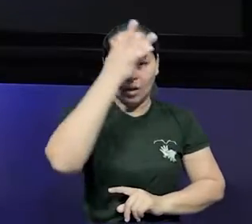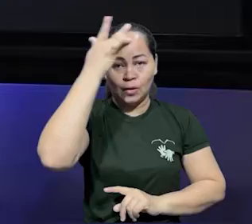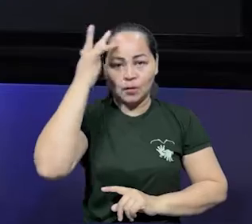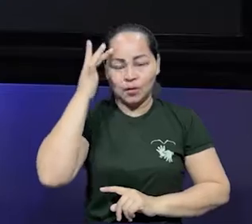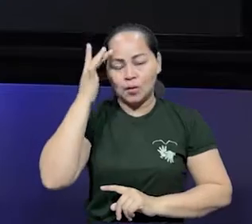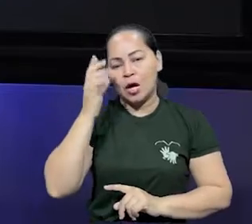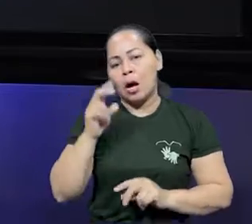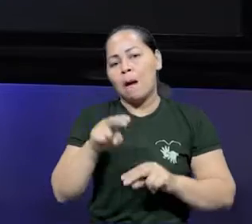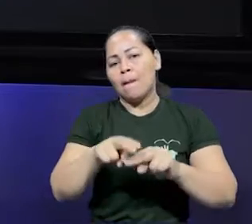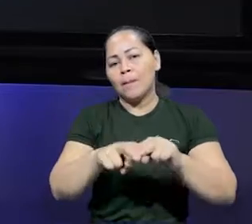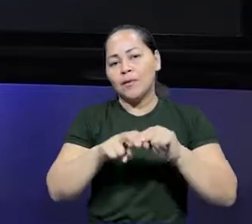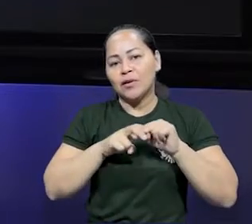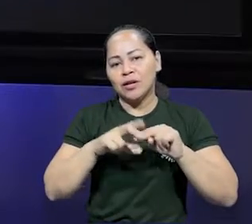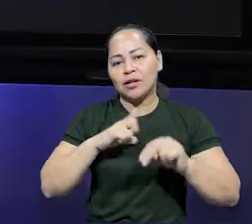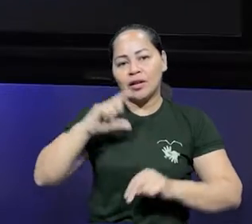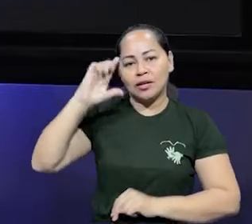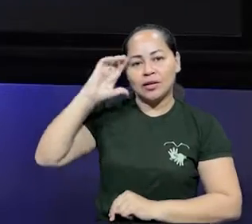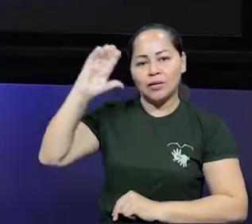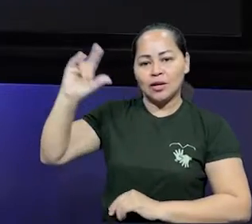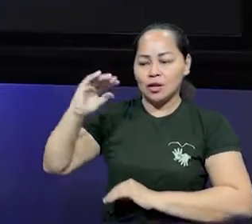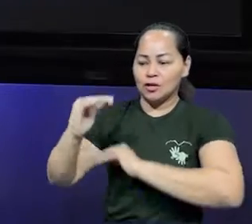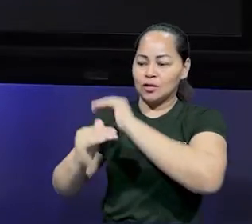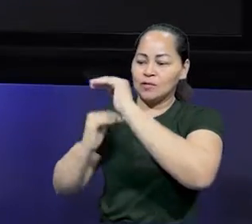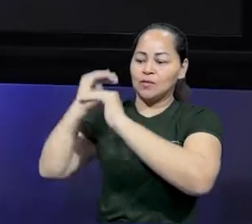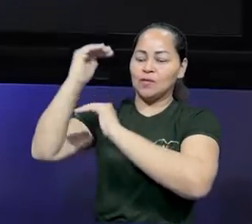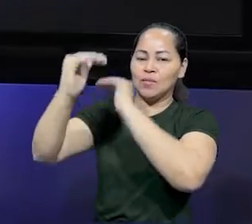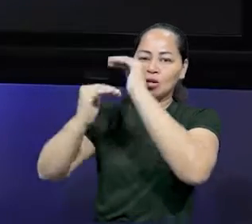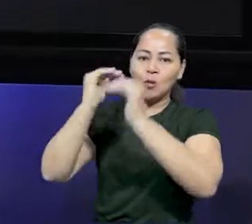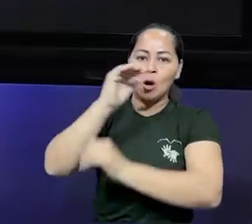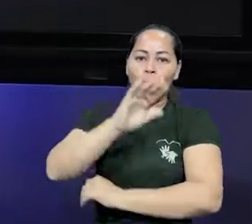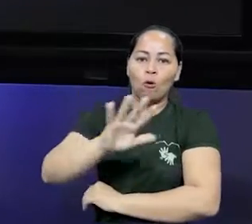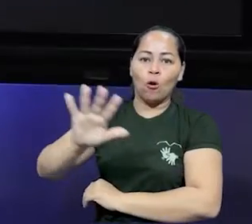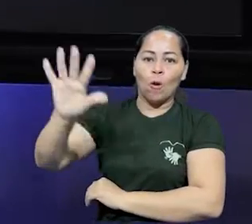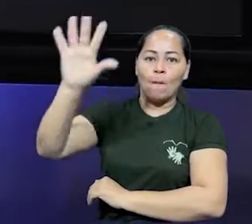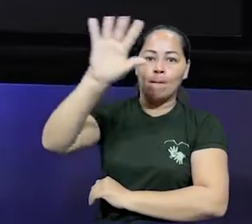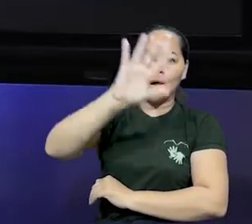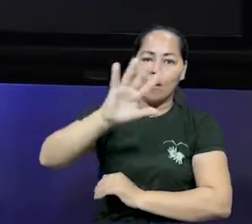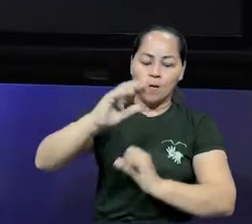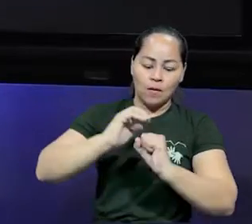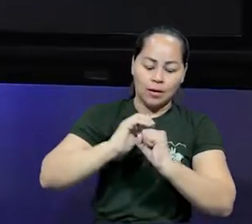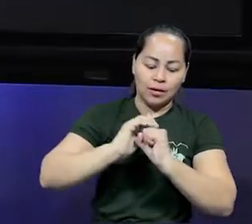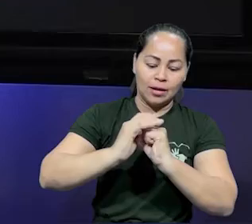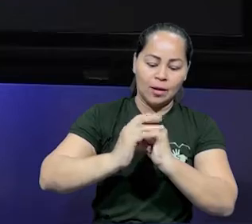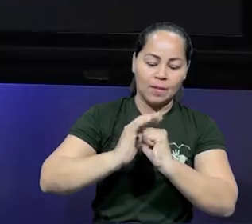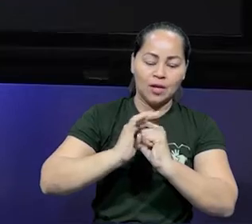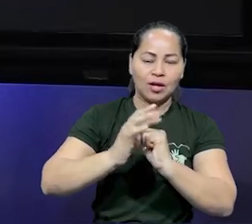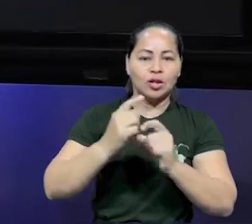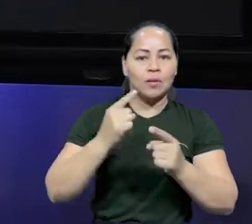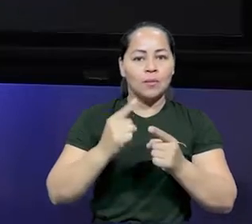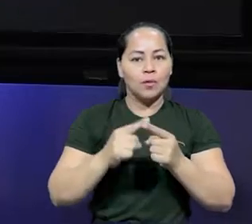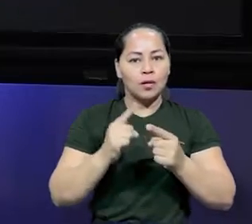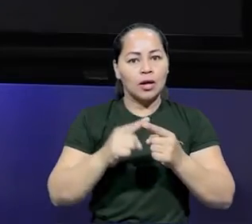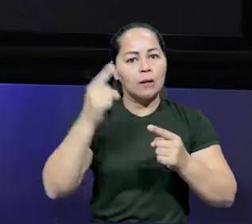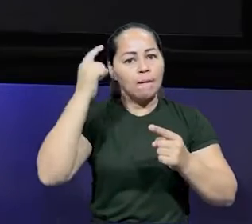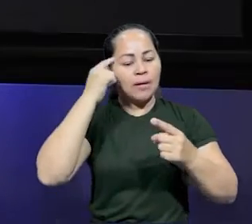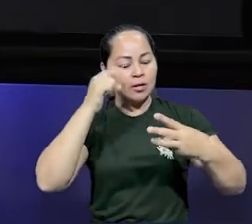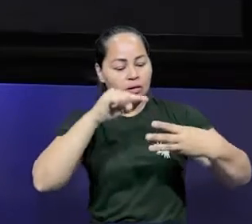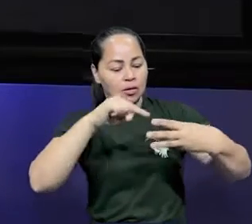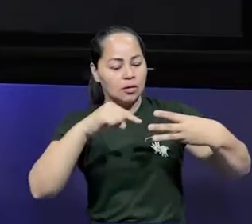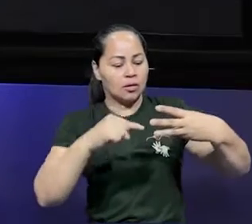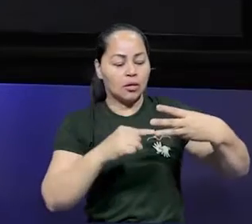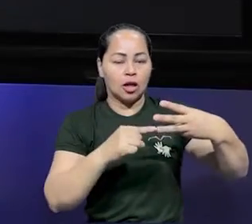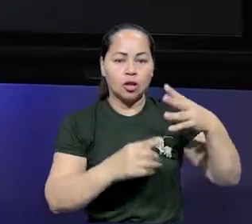nomeada por teoria do desenvolvimento global, porque ele considera que todos esses aspectos